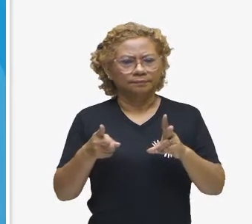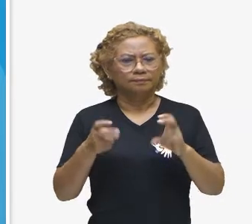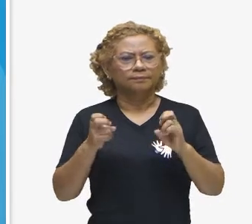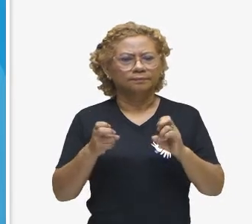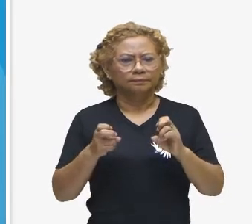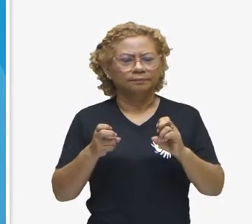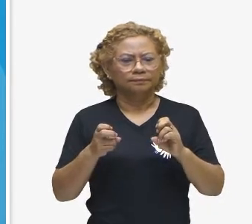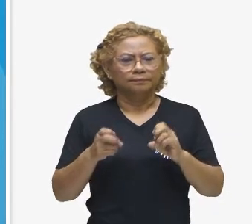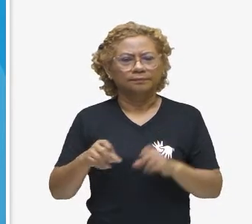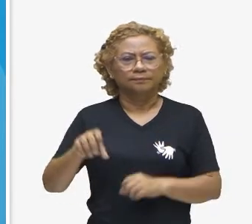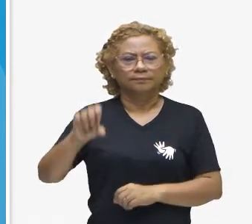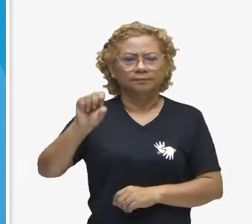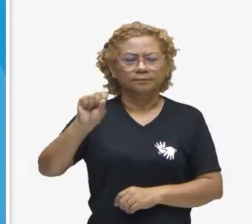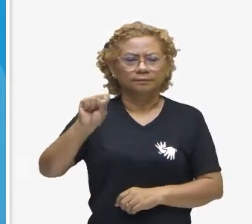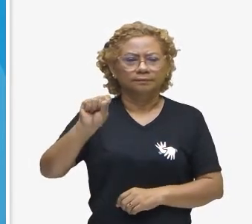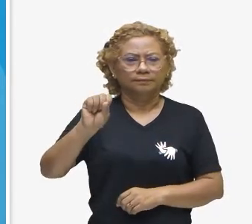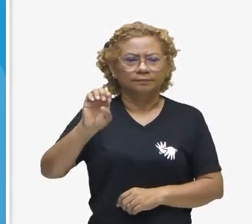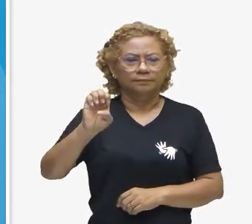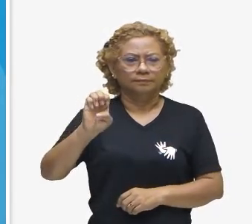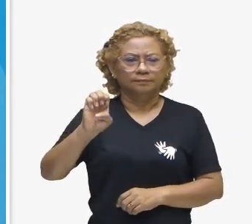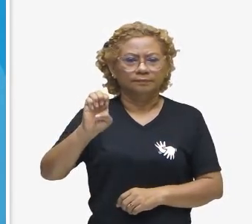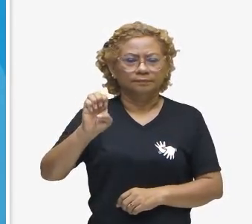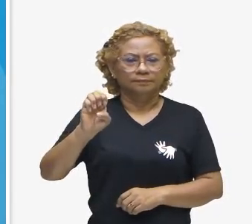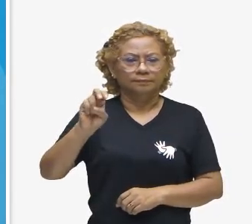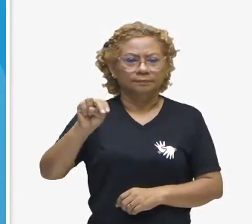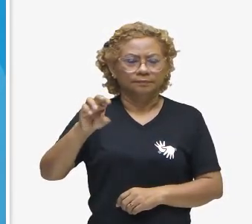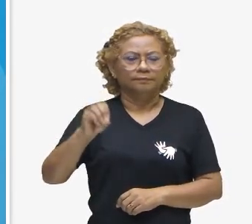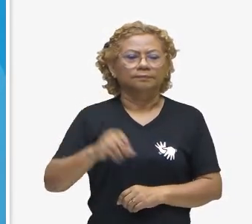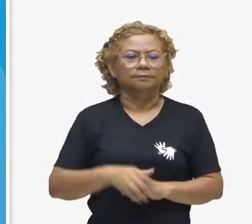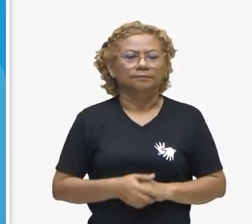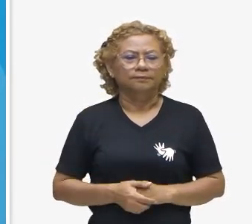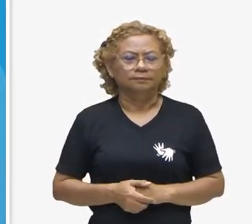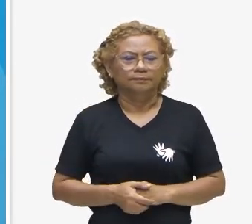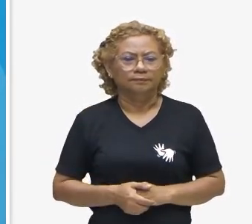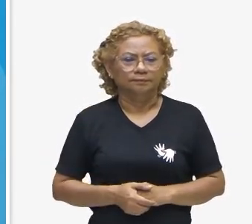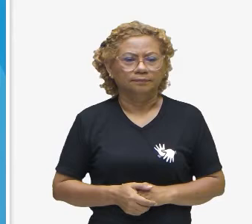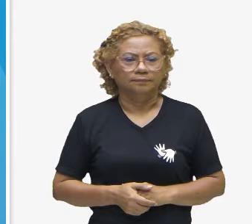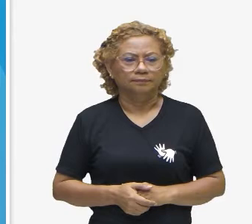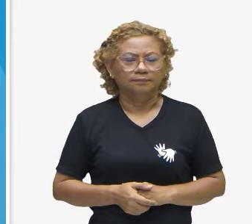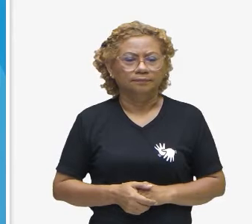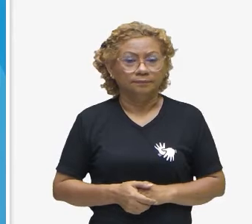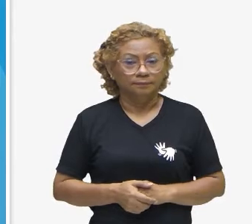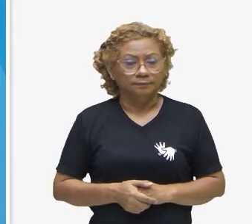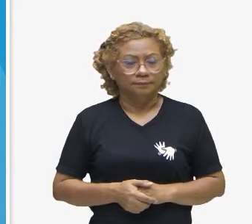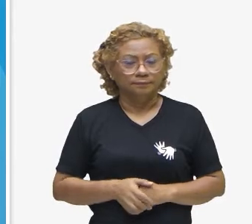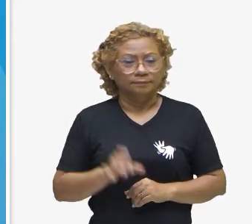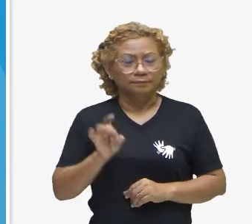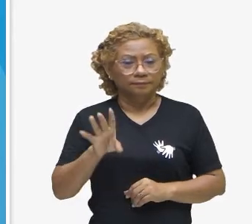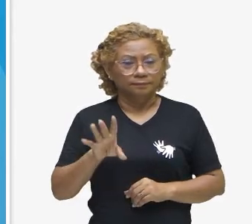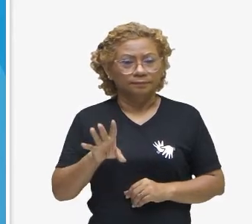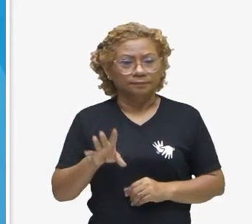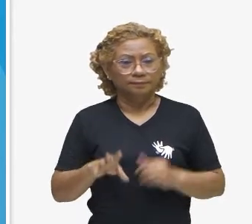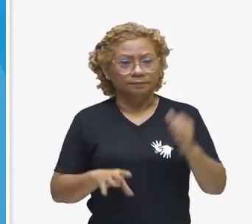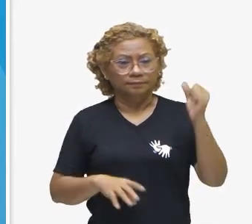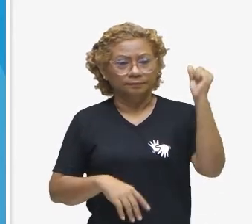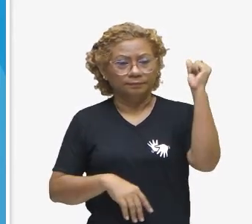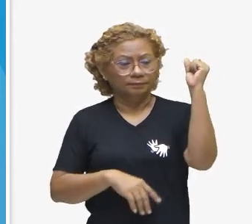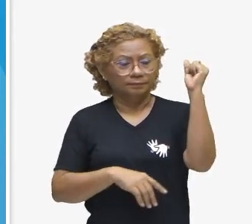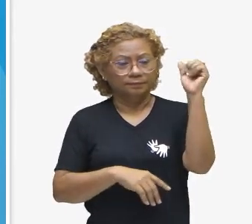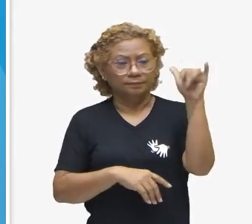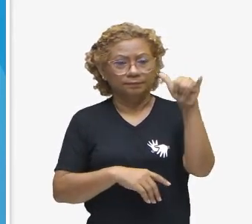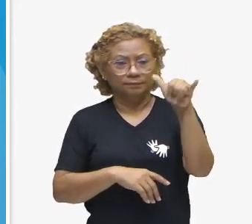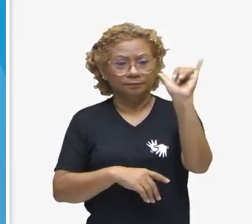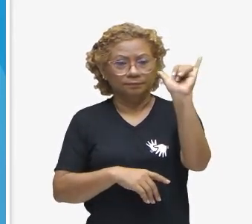quê? O seno é a projeção do eixo y. No seno, nós temos os